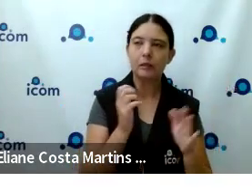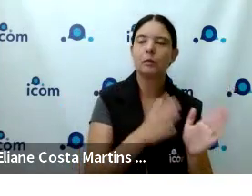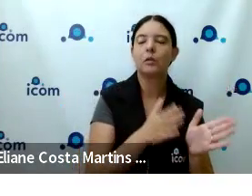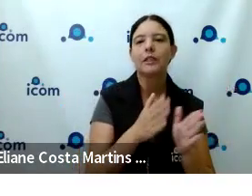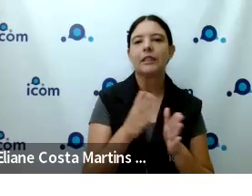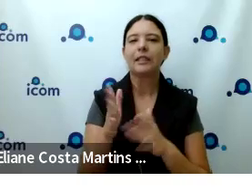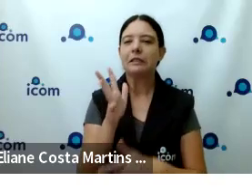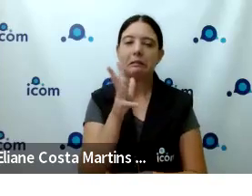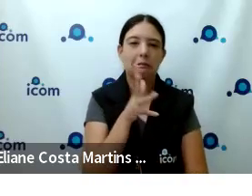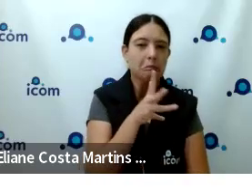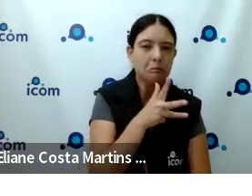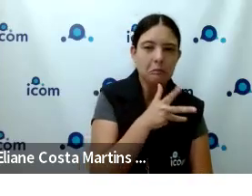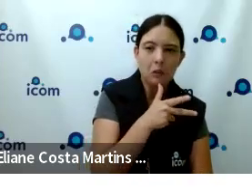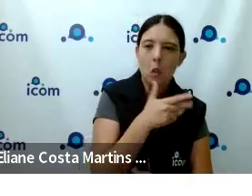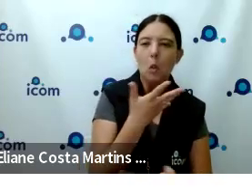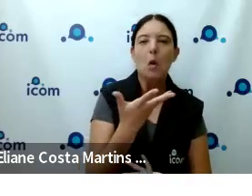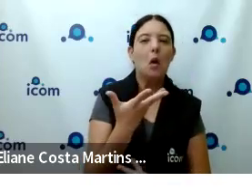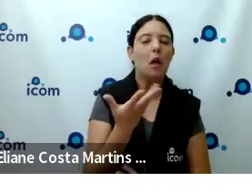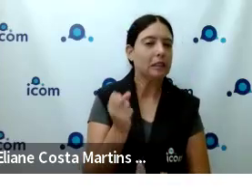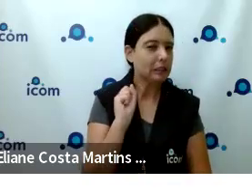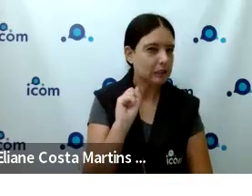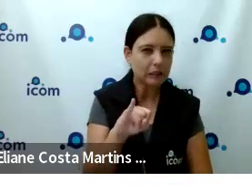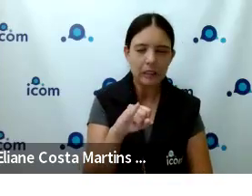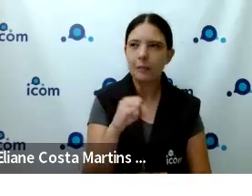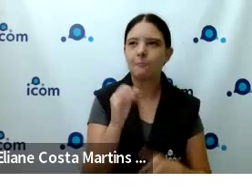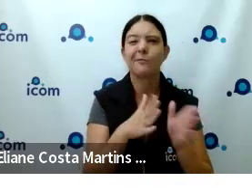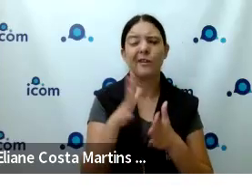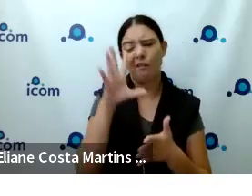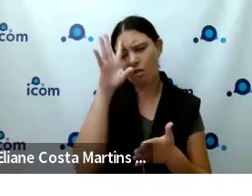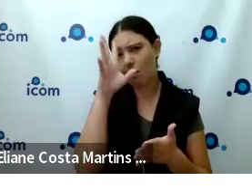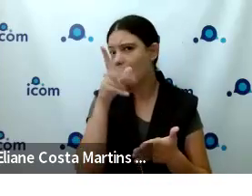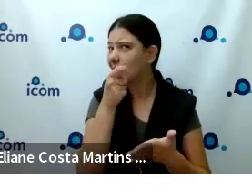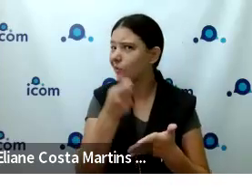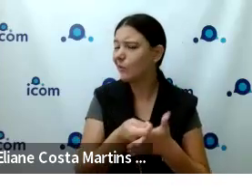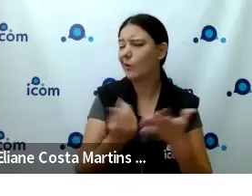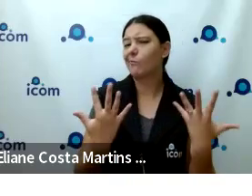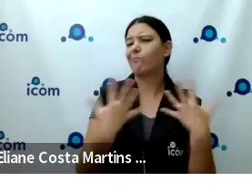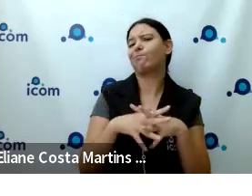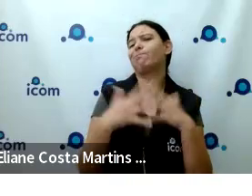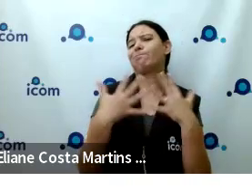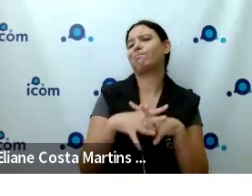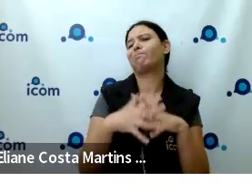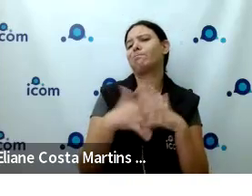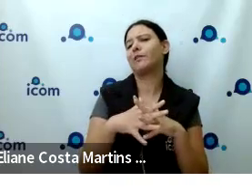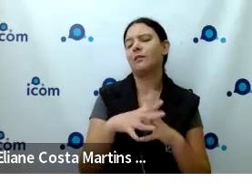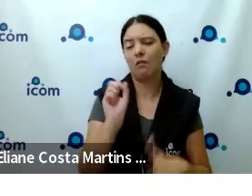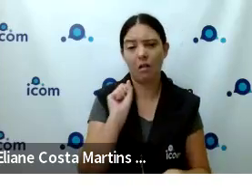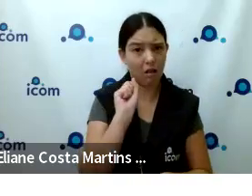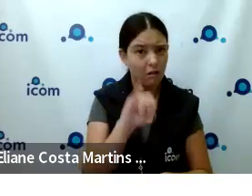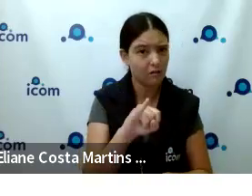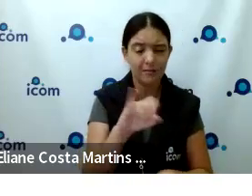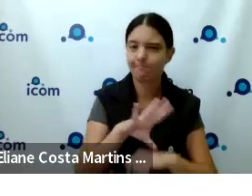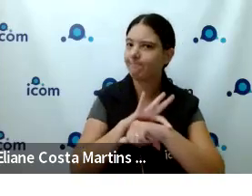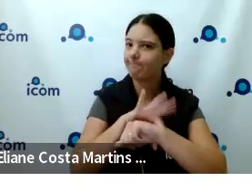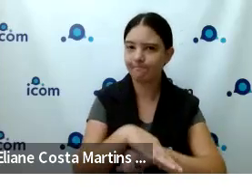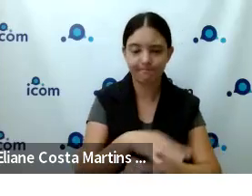é demorado, excessivamente demorado, se o processo gera decisões conflitantes, se ele não produz